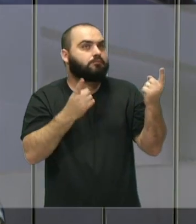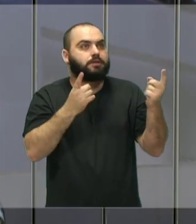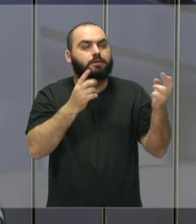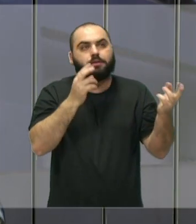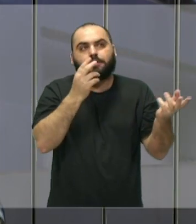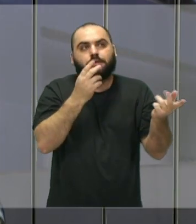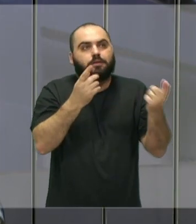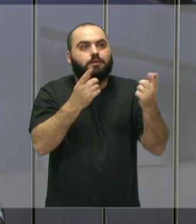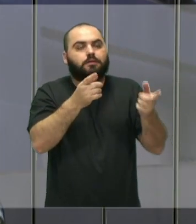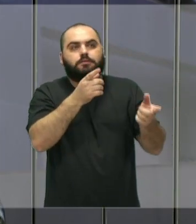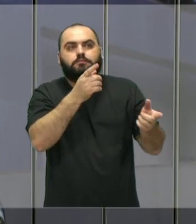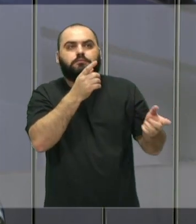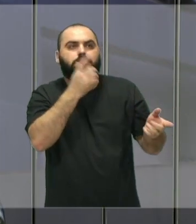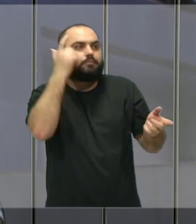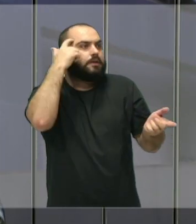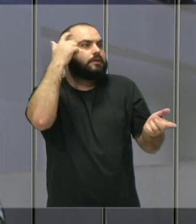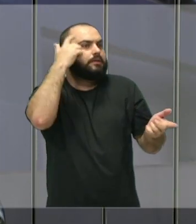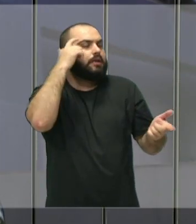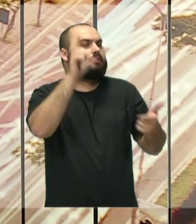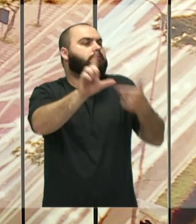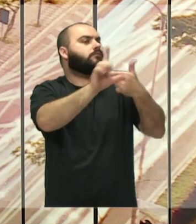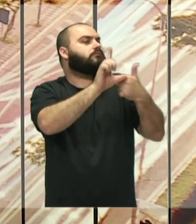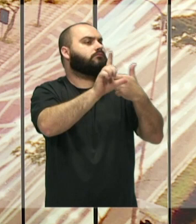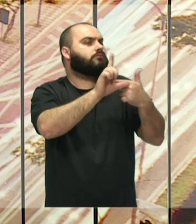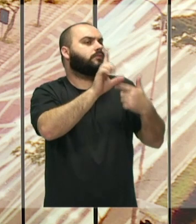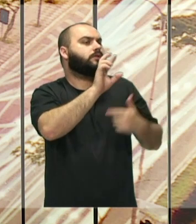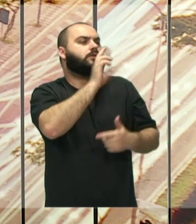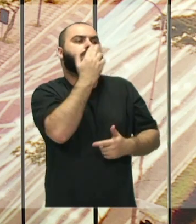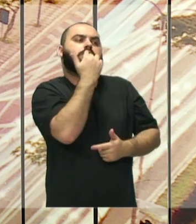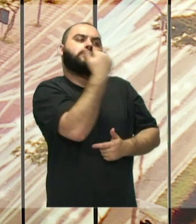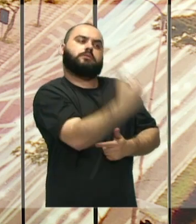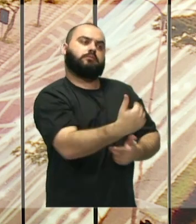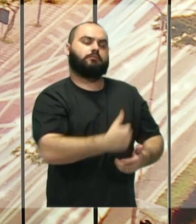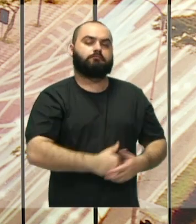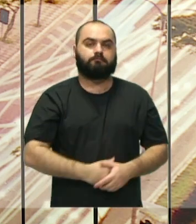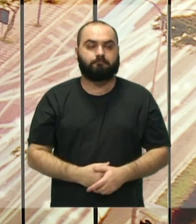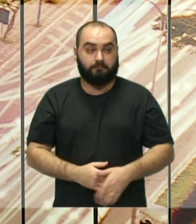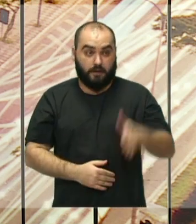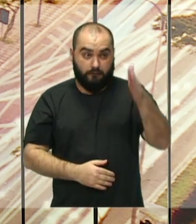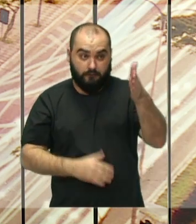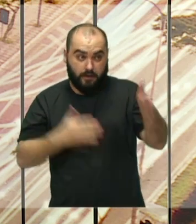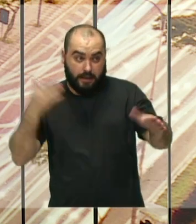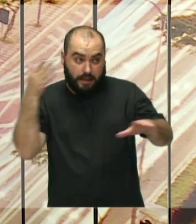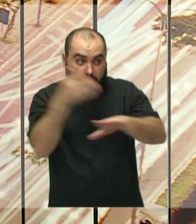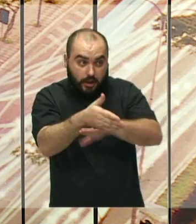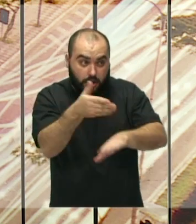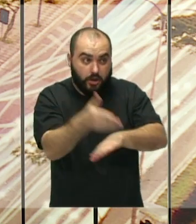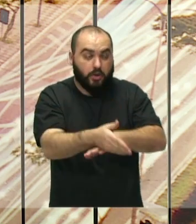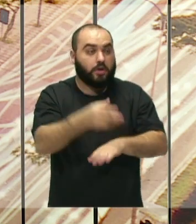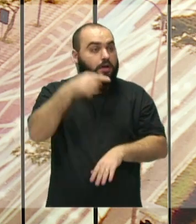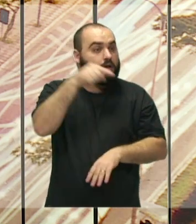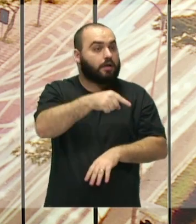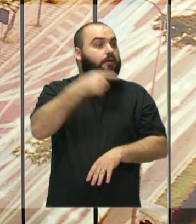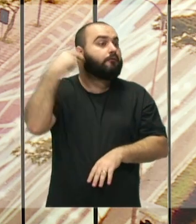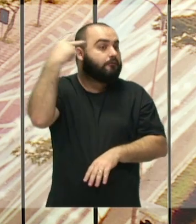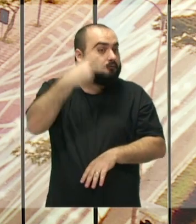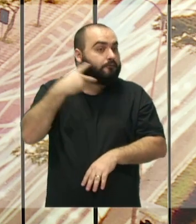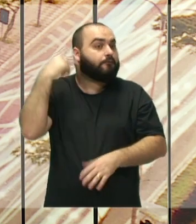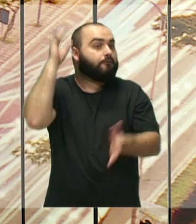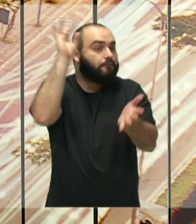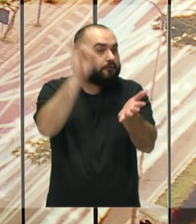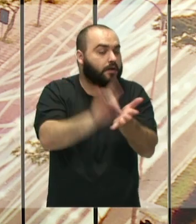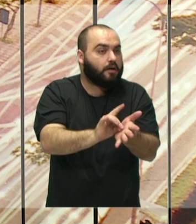do que era até a relação com as demais instituições. Quando a senhora entrou aqui e começou a atuar como parlamentar, o que mais impactou a